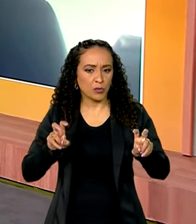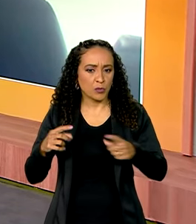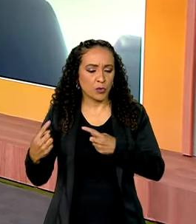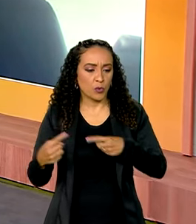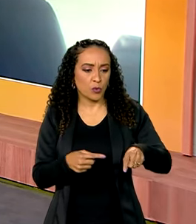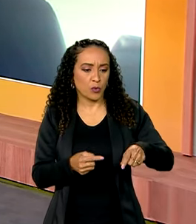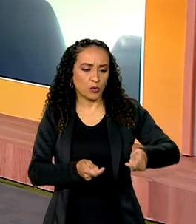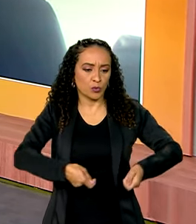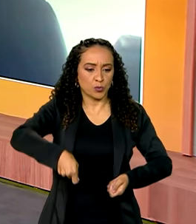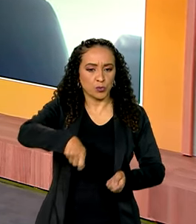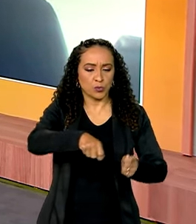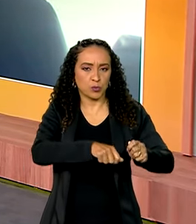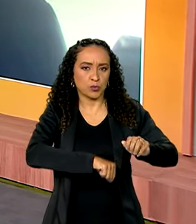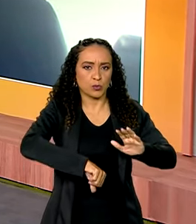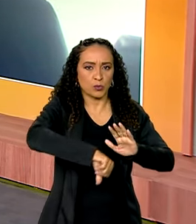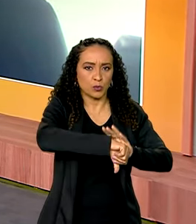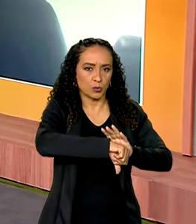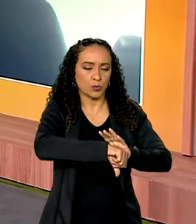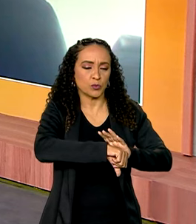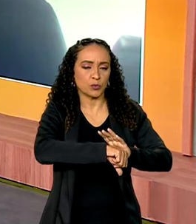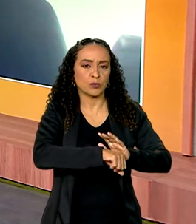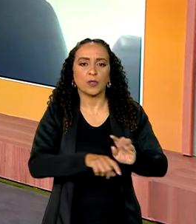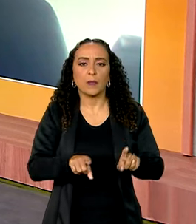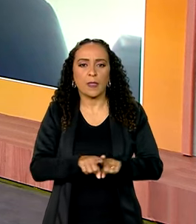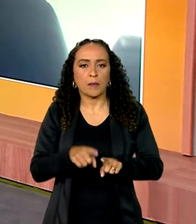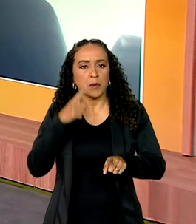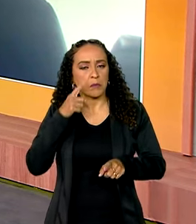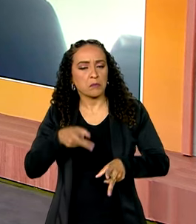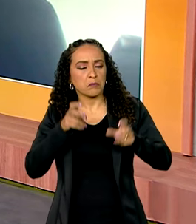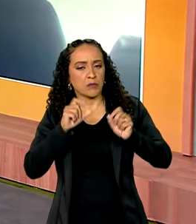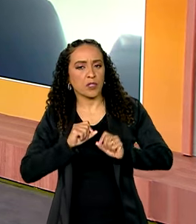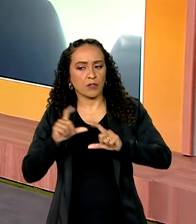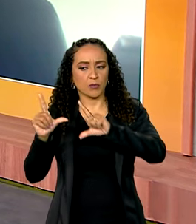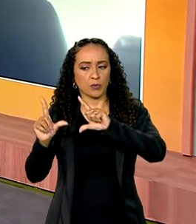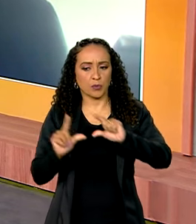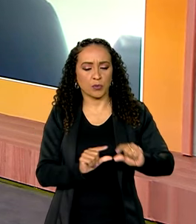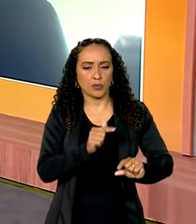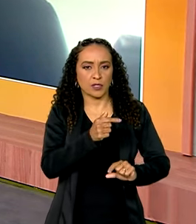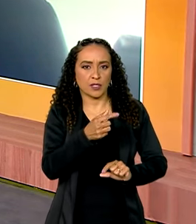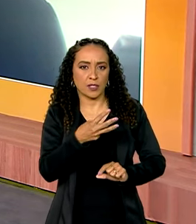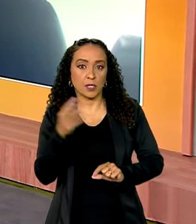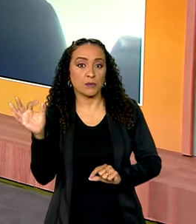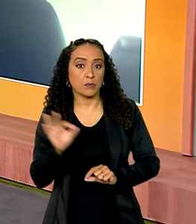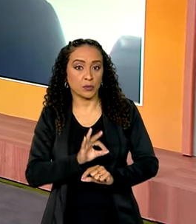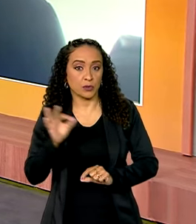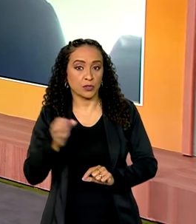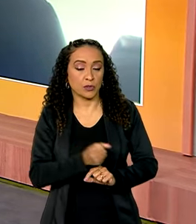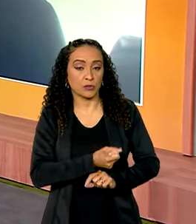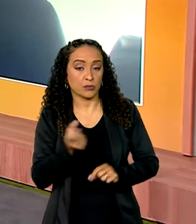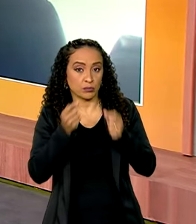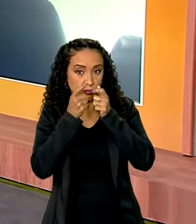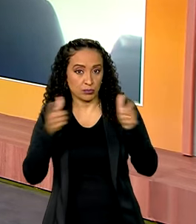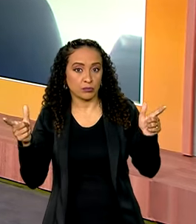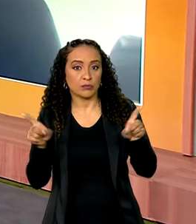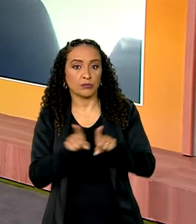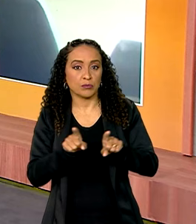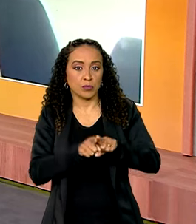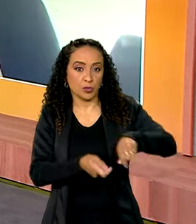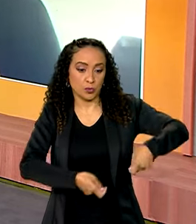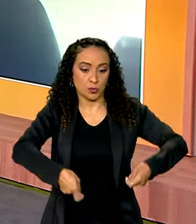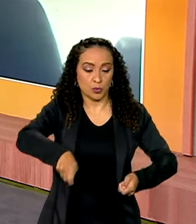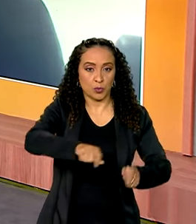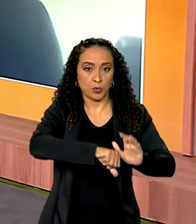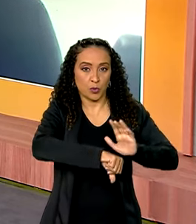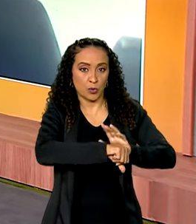combate ao garimpo ilegal. A gente viu aí que teve uma redução de 73% no número de alertas de garimpo